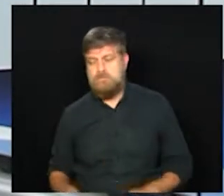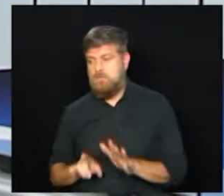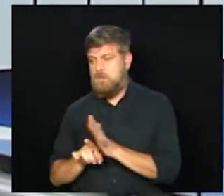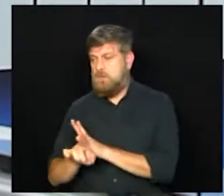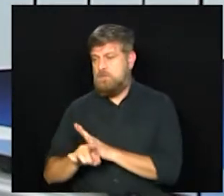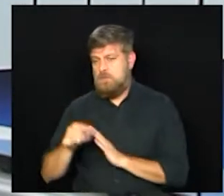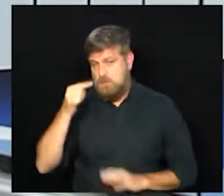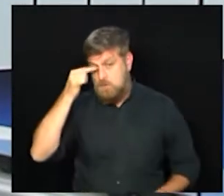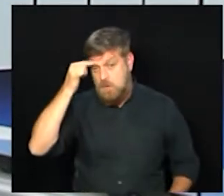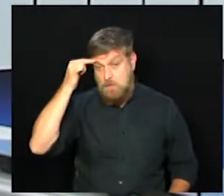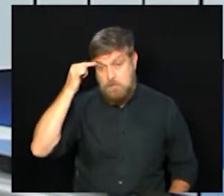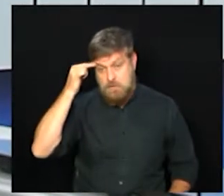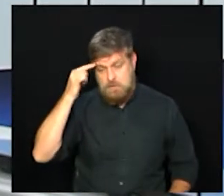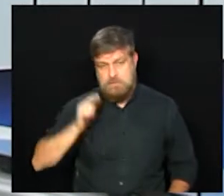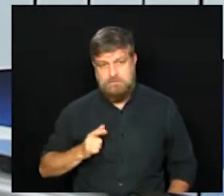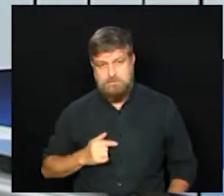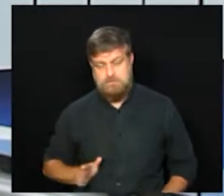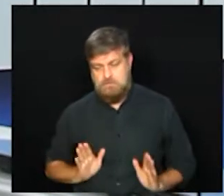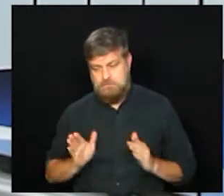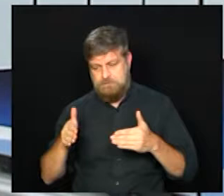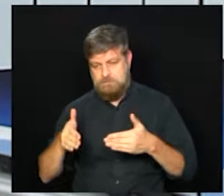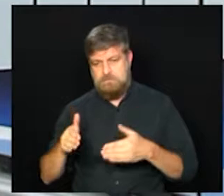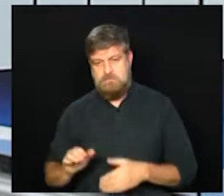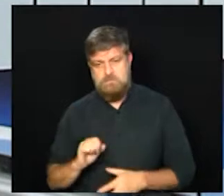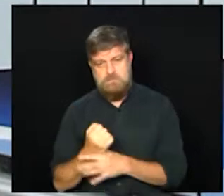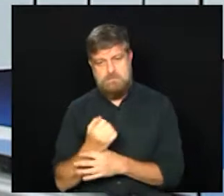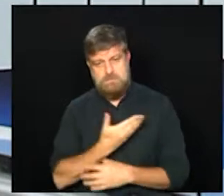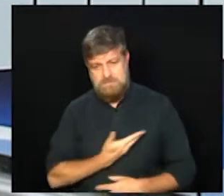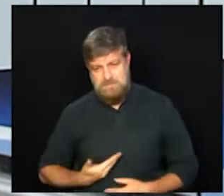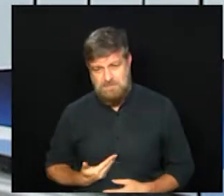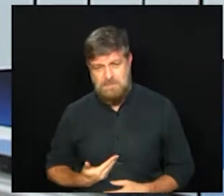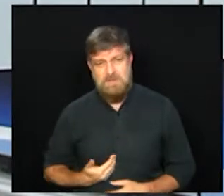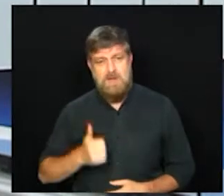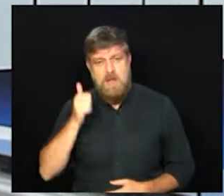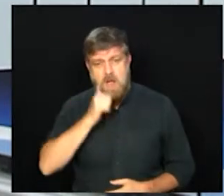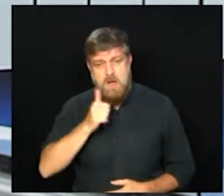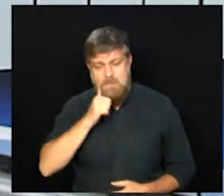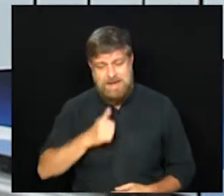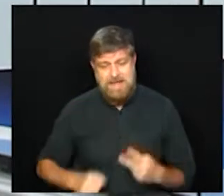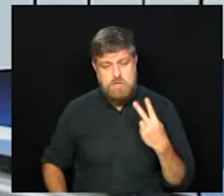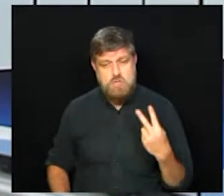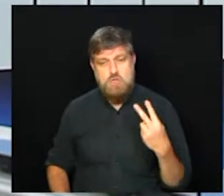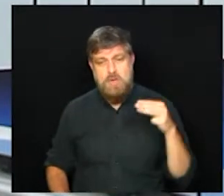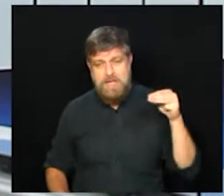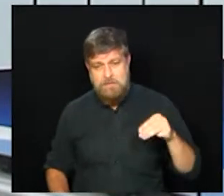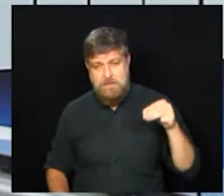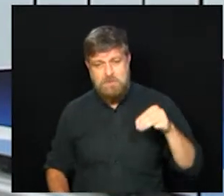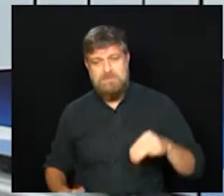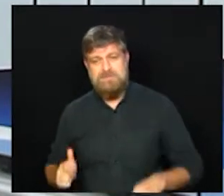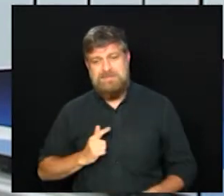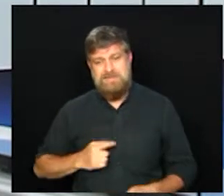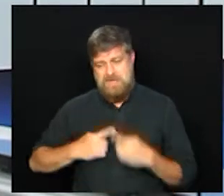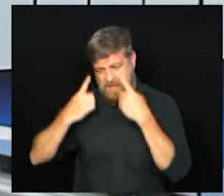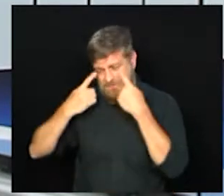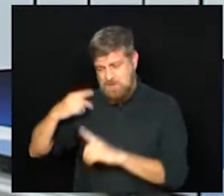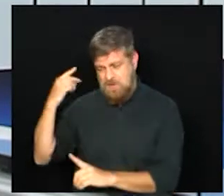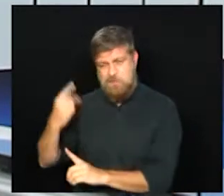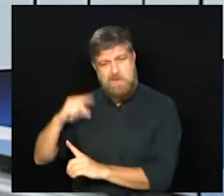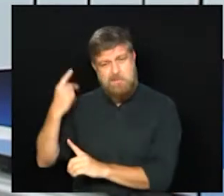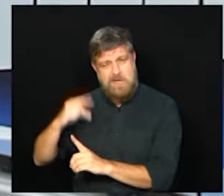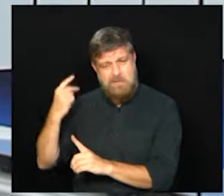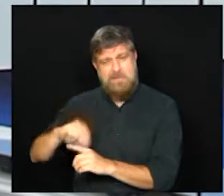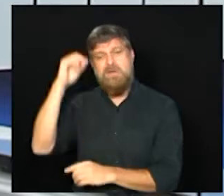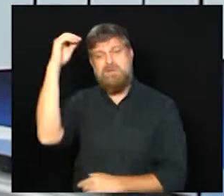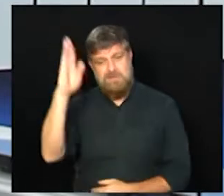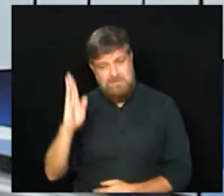Fórum Brasileiro de Segurança Pública, a mulher a cada 2 minutos é vítima de violência doméstica e familiar no